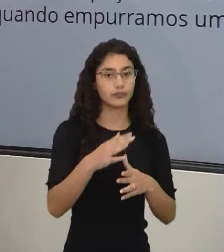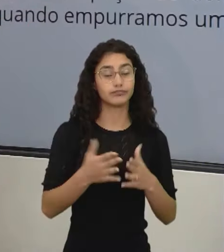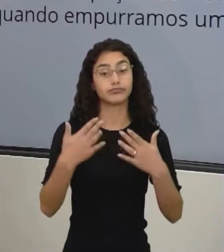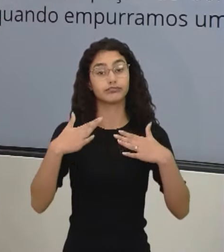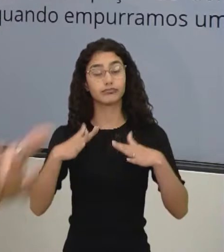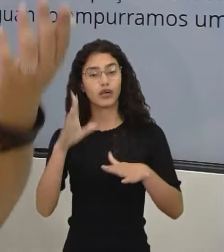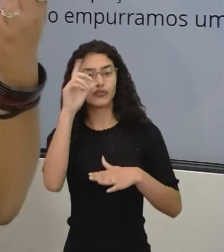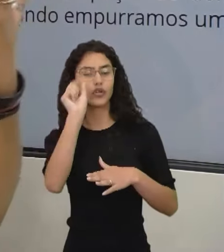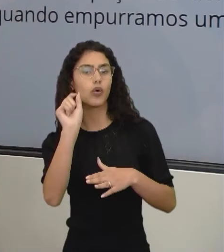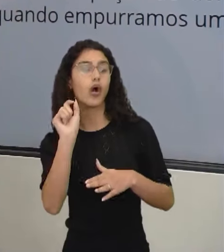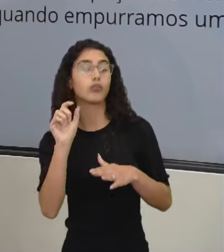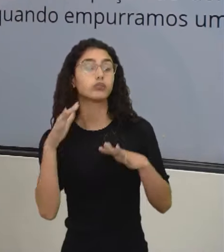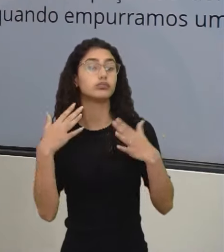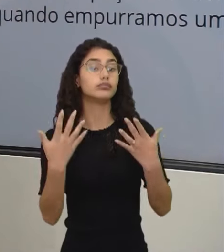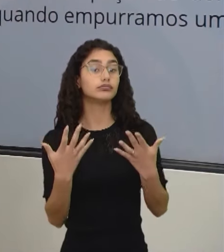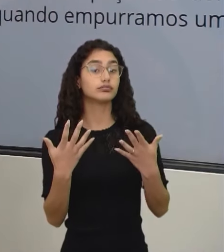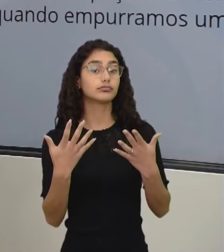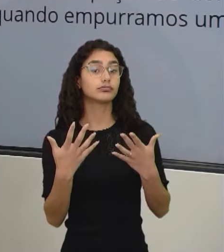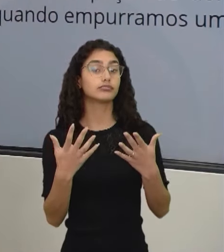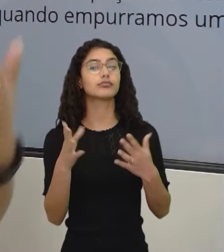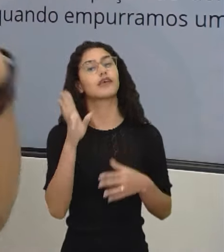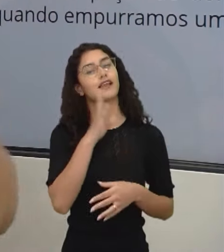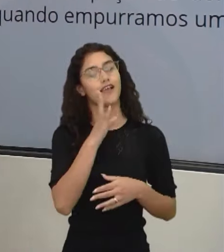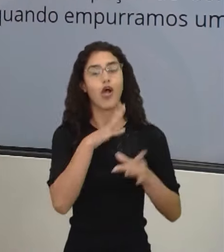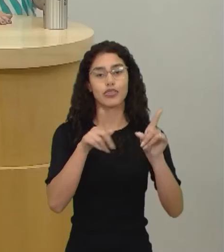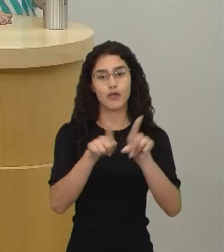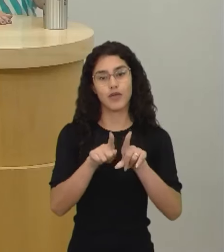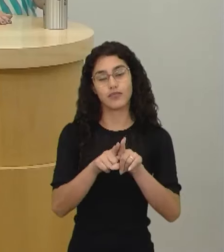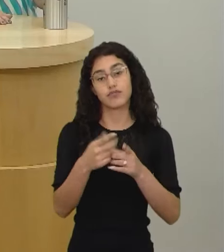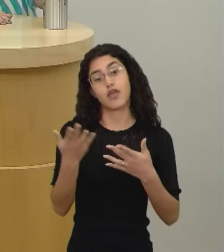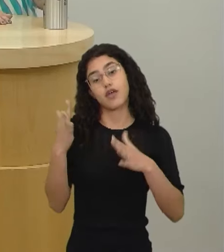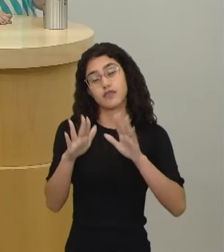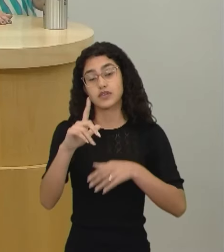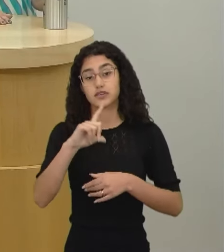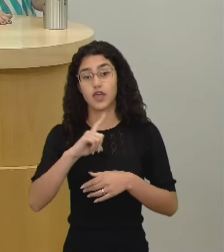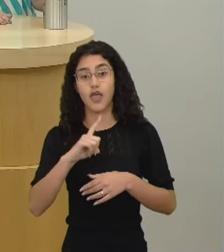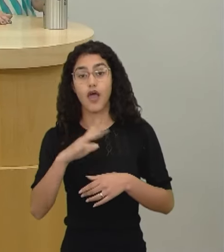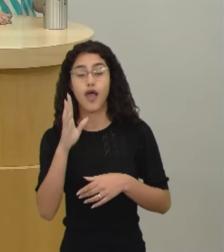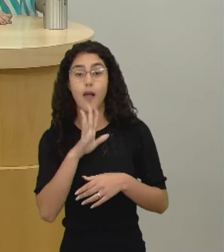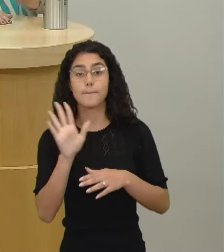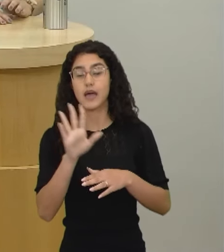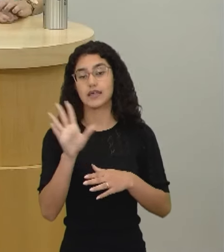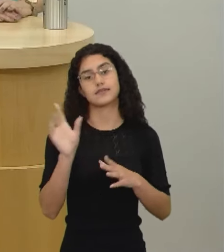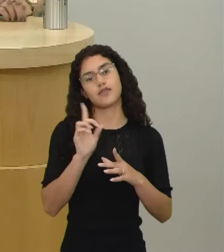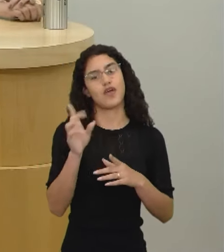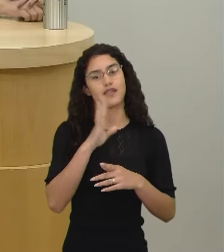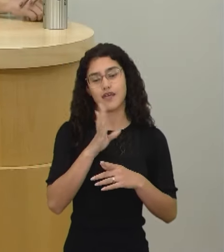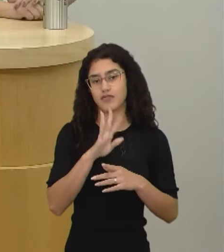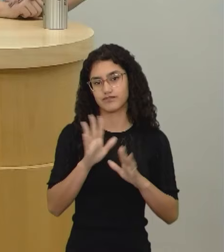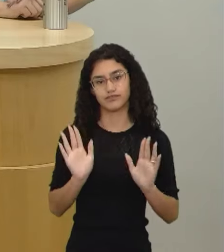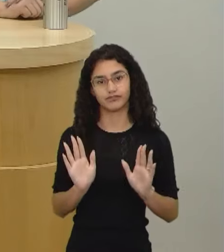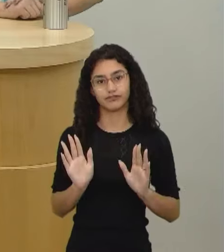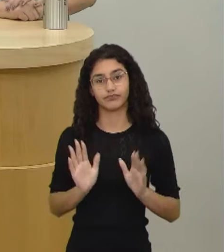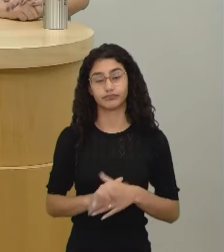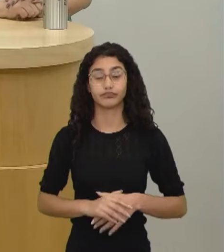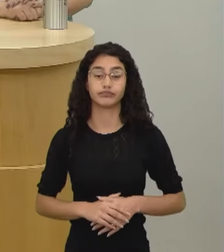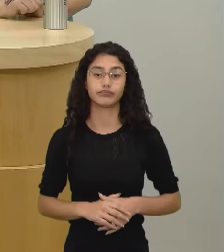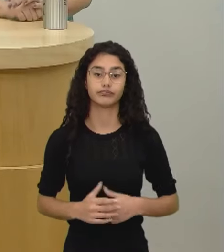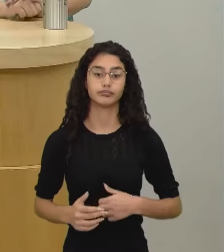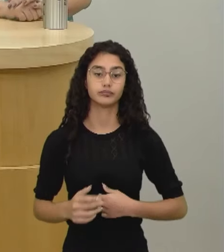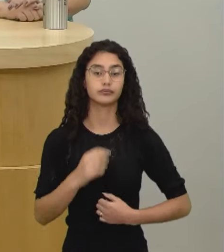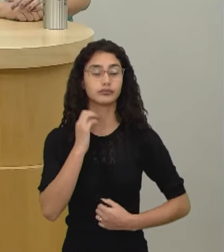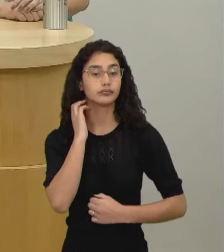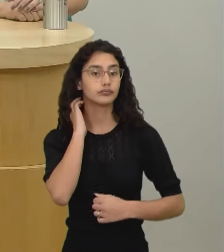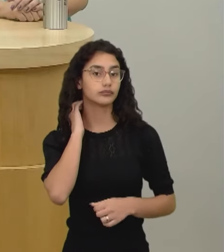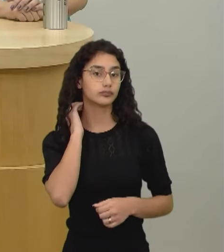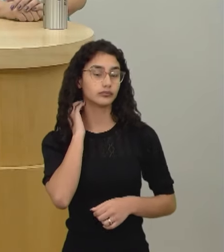complexa em qual sentido? Divertido. Porque às vezes tem coisa que é complexa, mas não é divertida. Não, mas o dominó é realmente